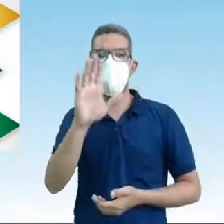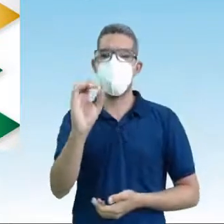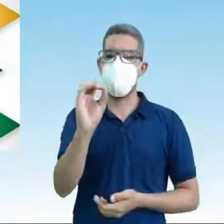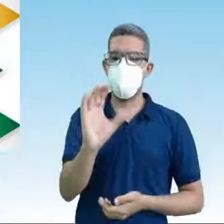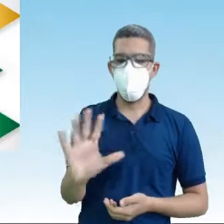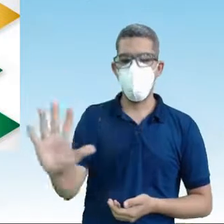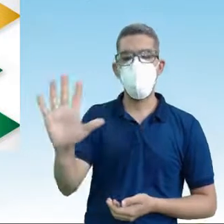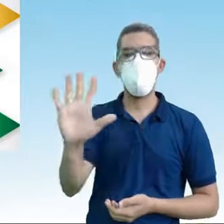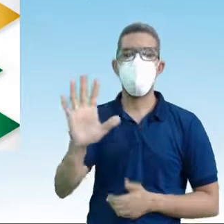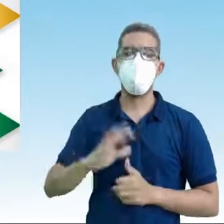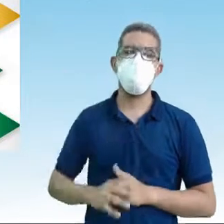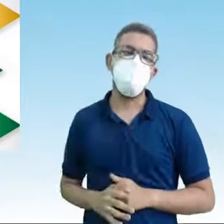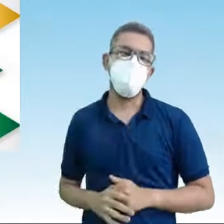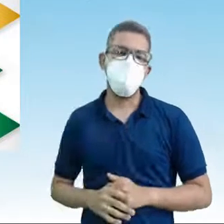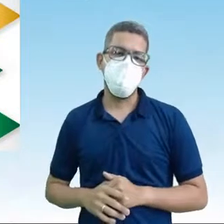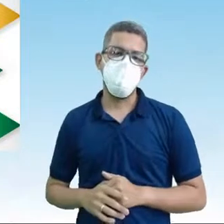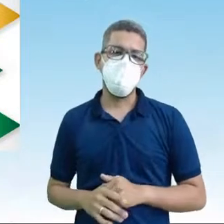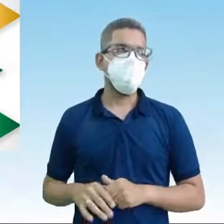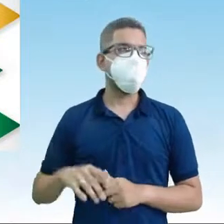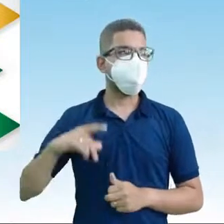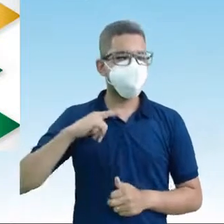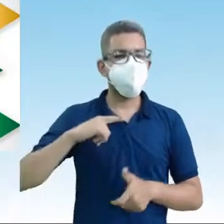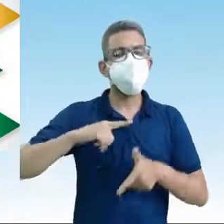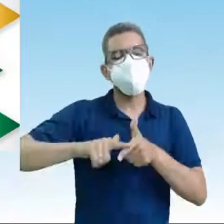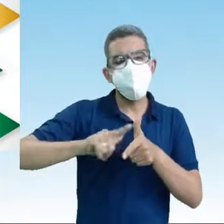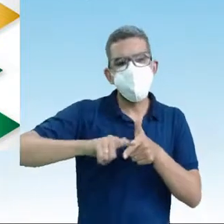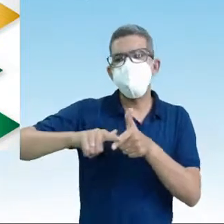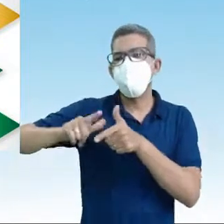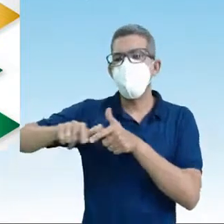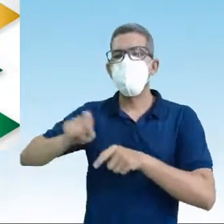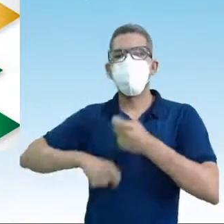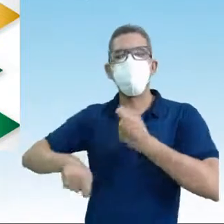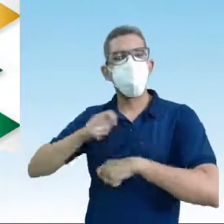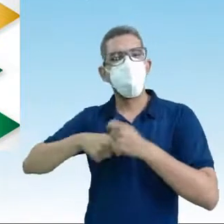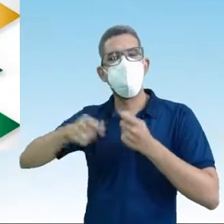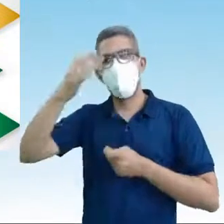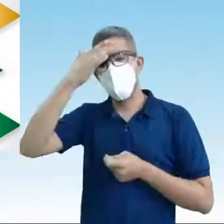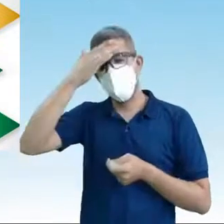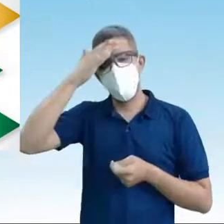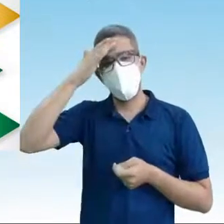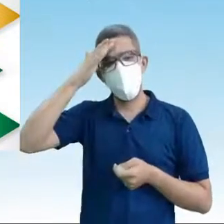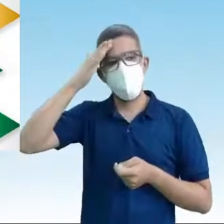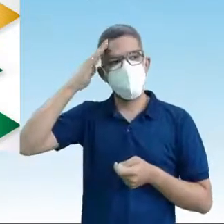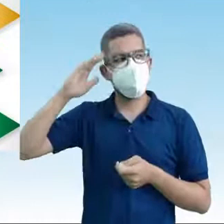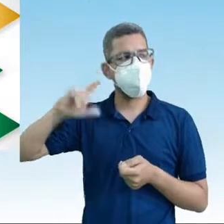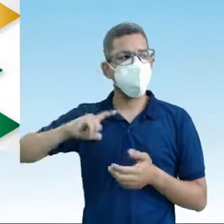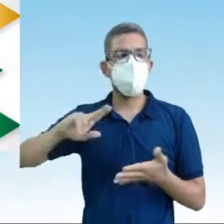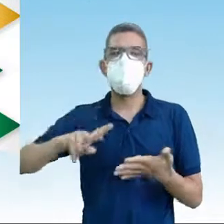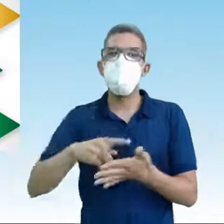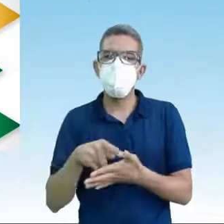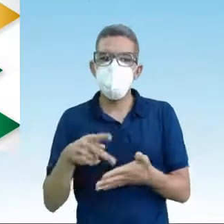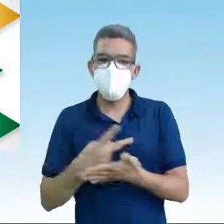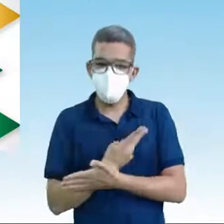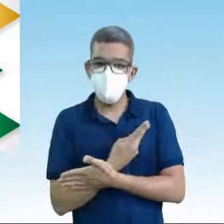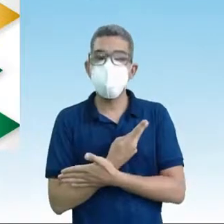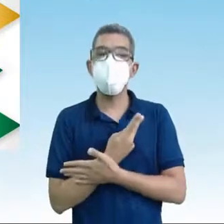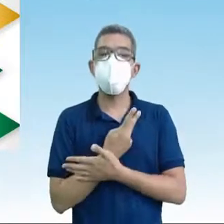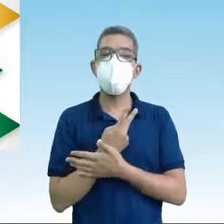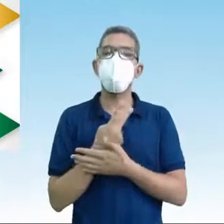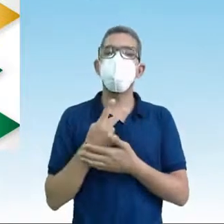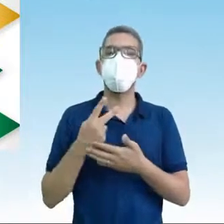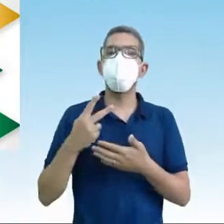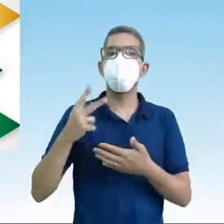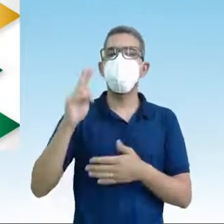além dos diversos problemas econômicos ocasionados com a ocorrência de desastres ambientais